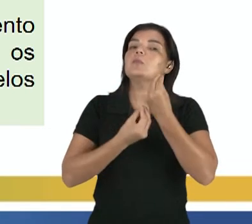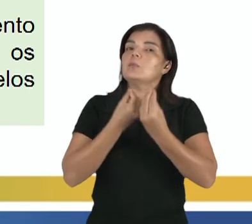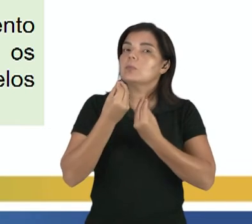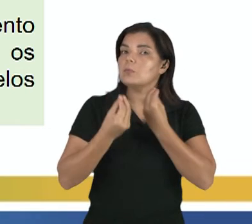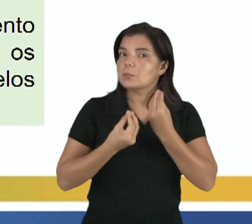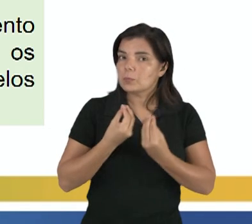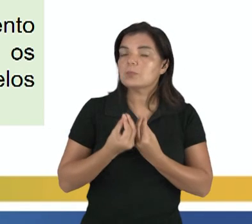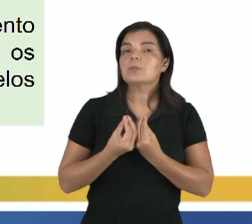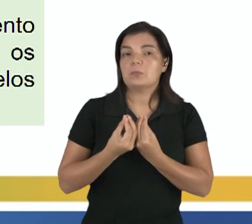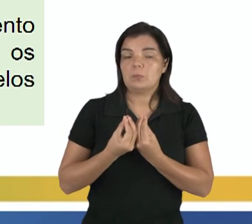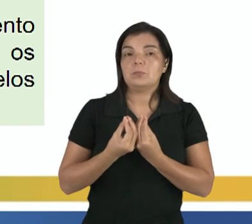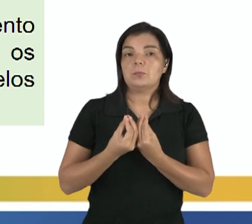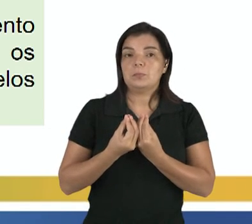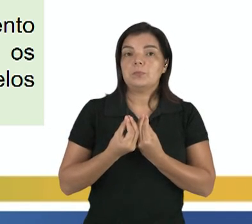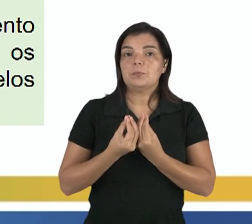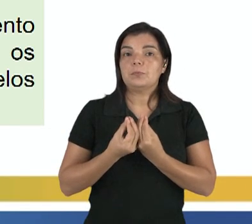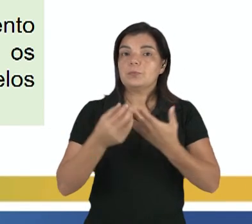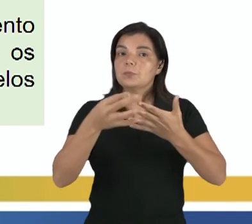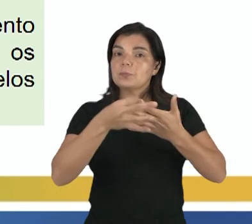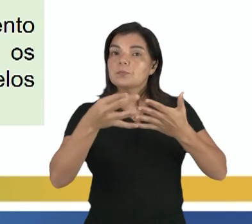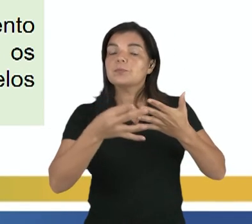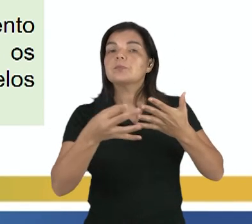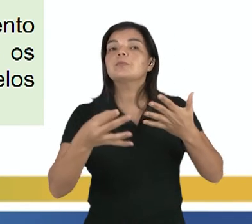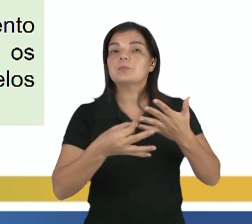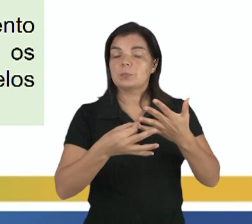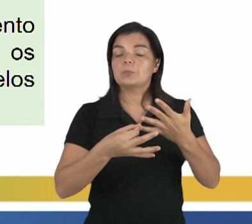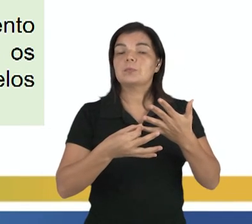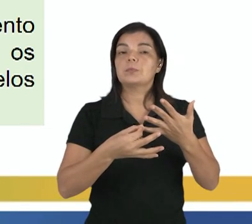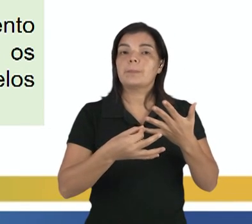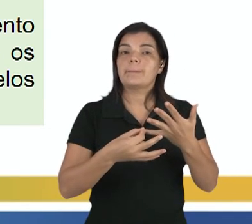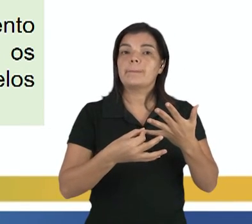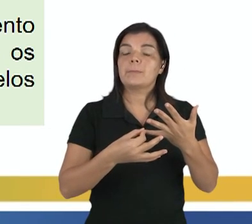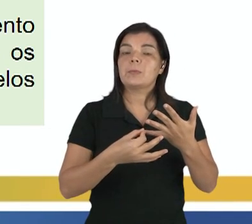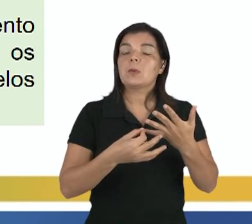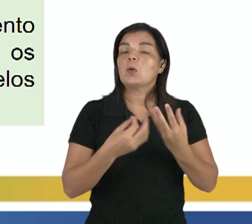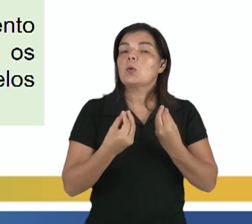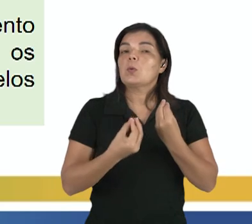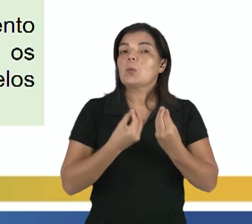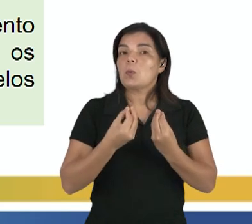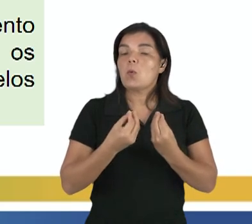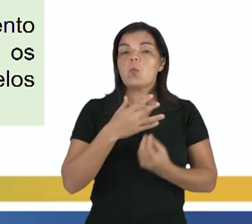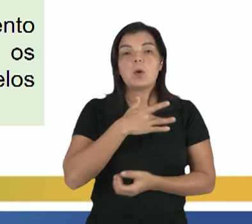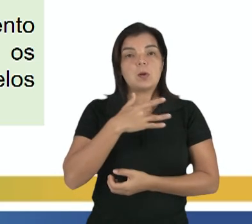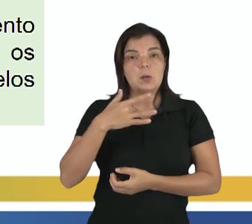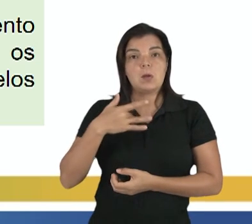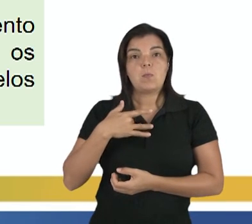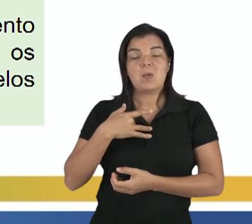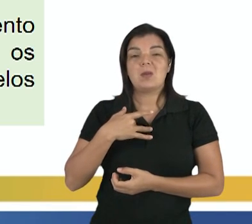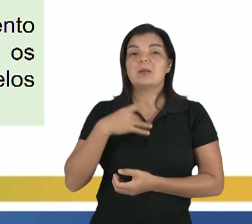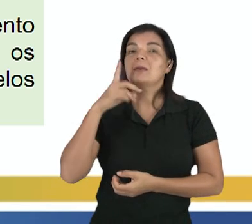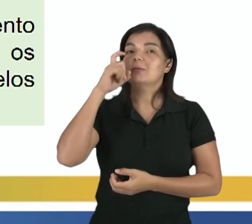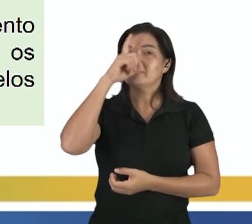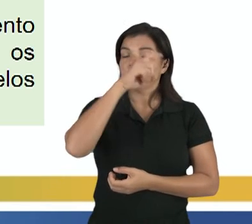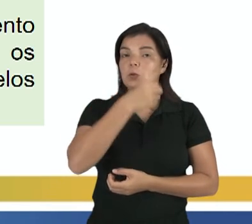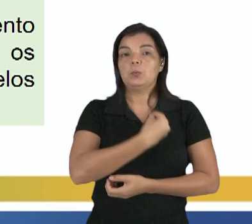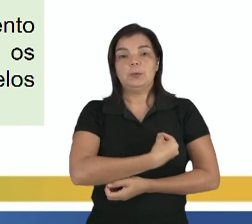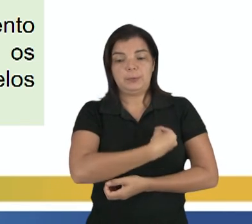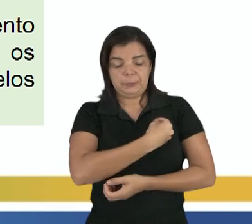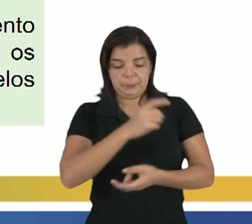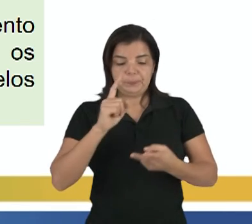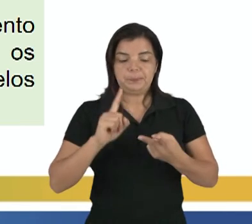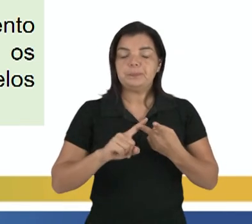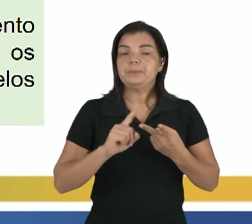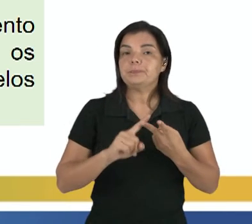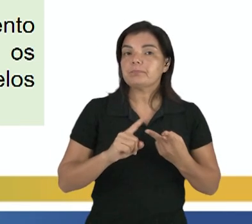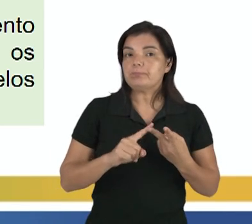forma essas determinantes, né, de que forma a saúde era afetada pelo padrão de vida,